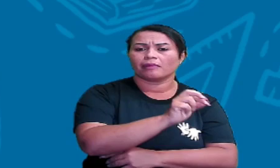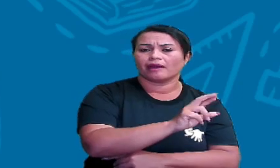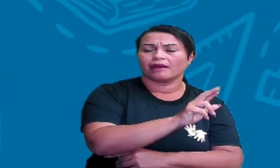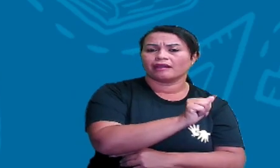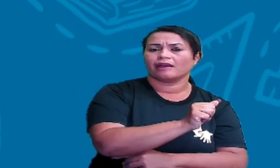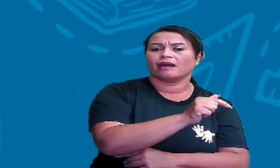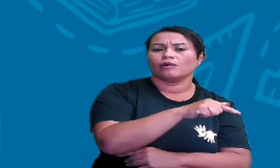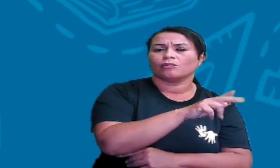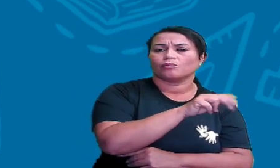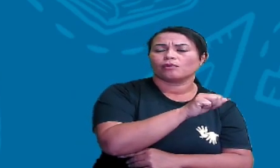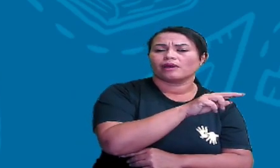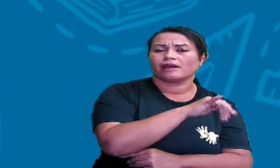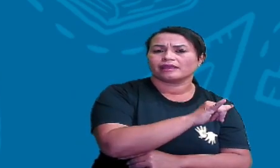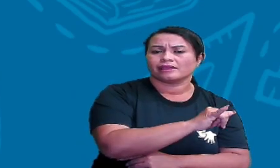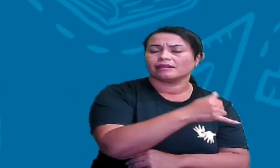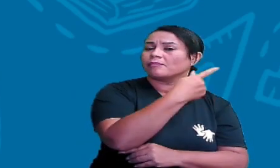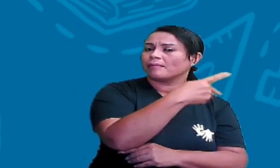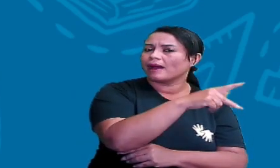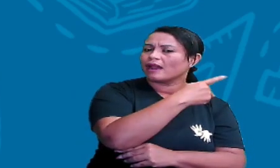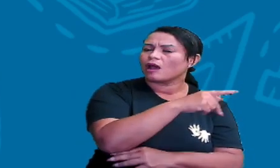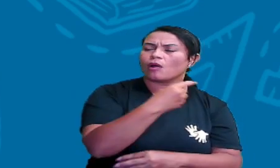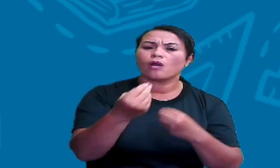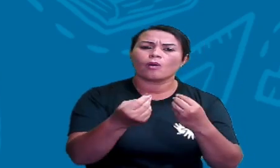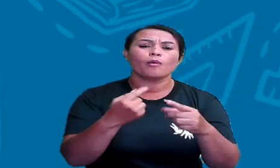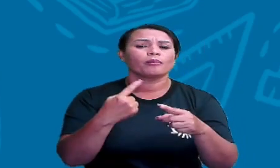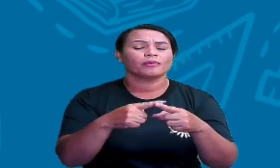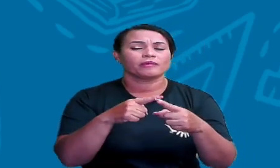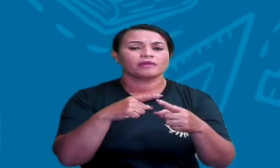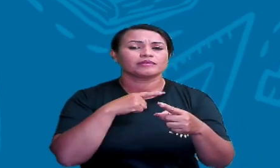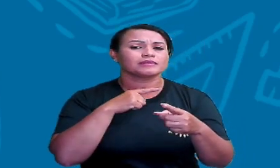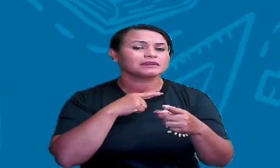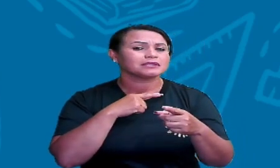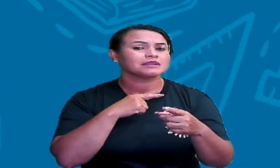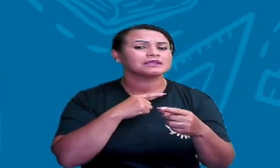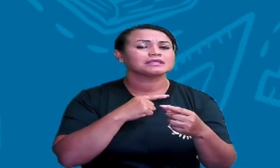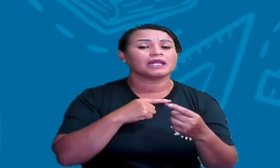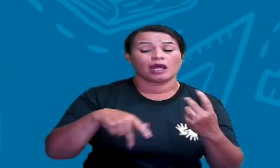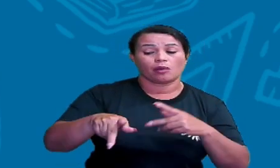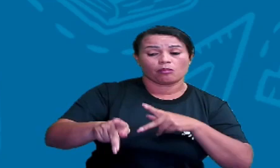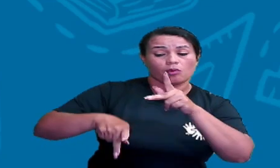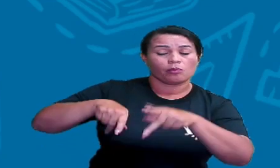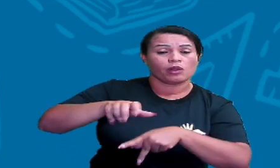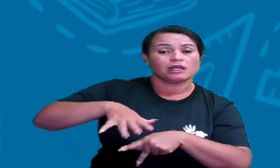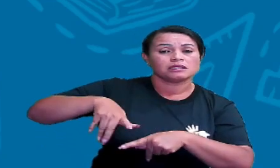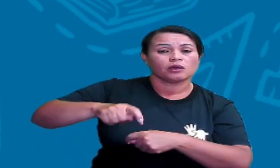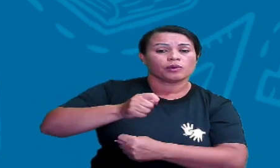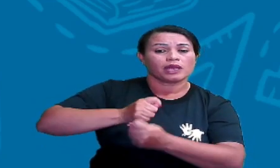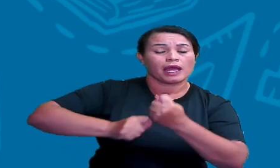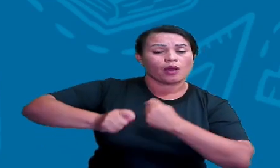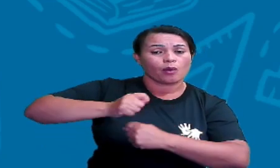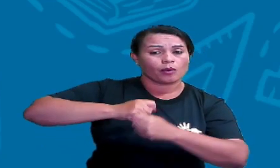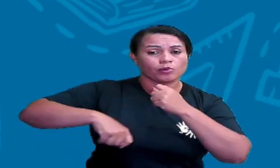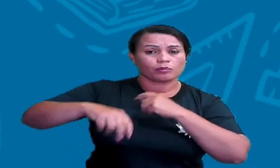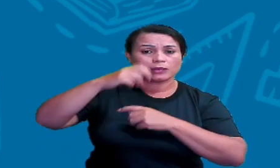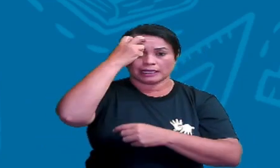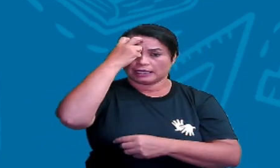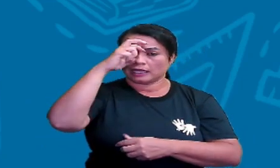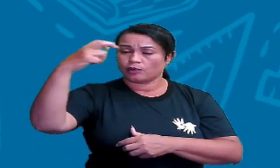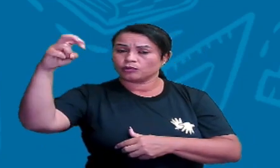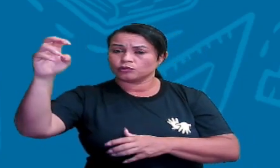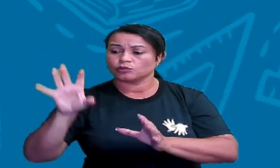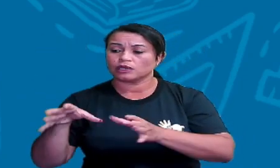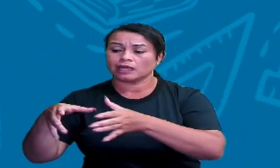vai representar as áreas de interação populacional, econômica e a cultura entre os dois